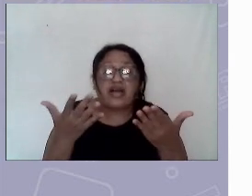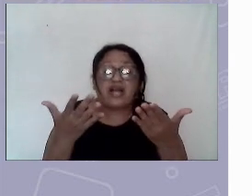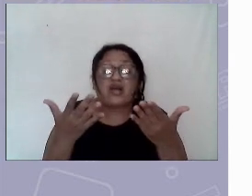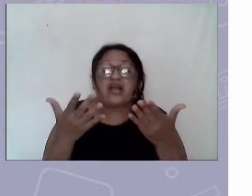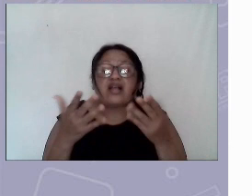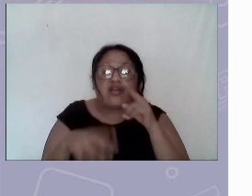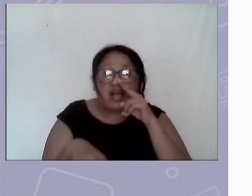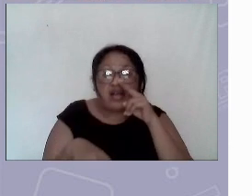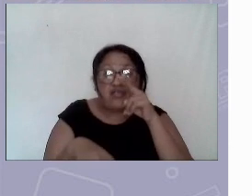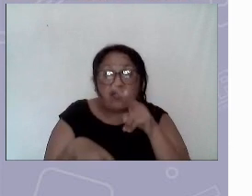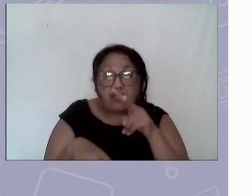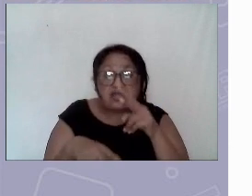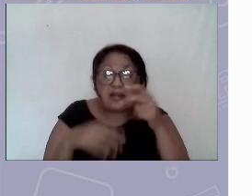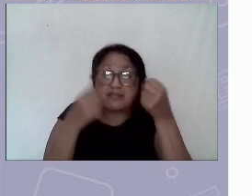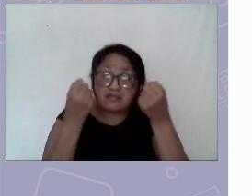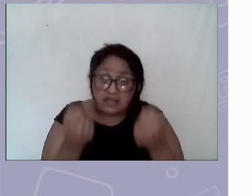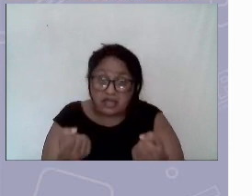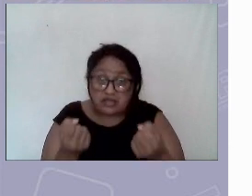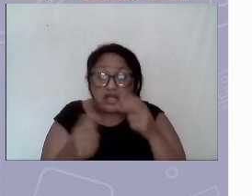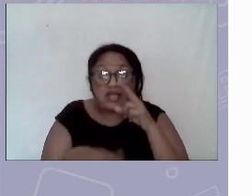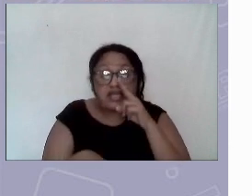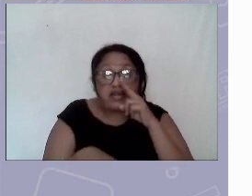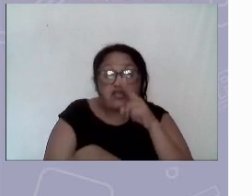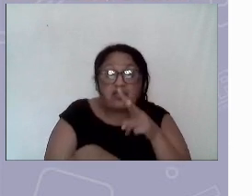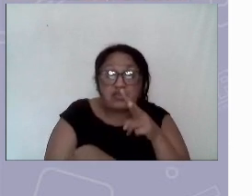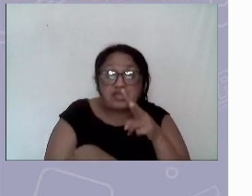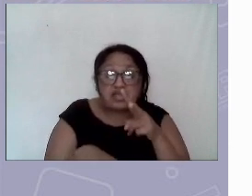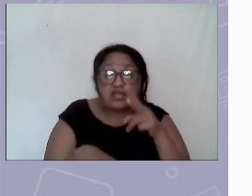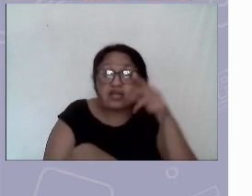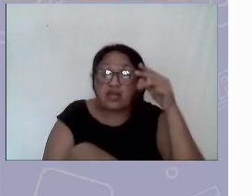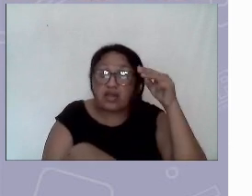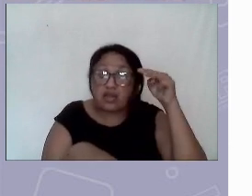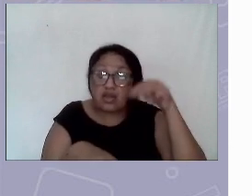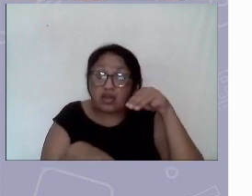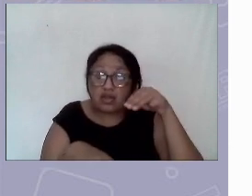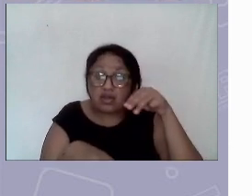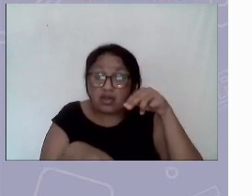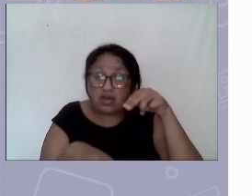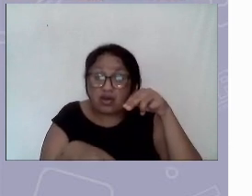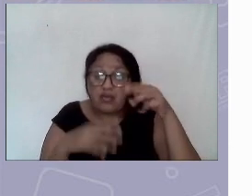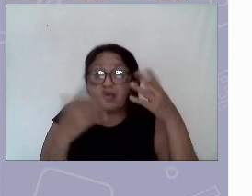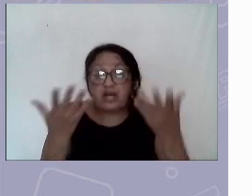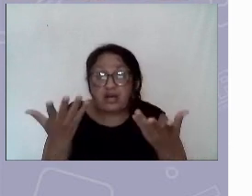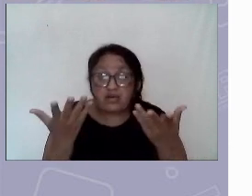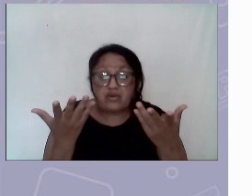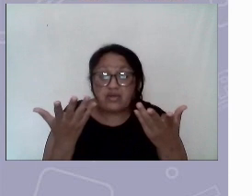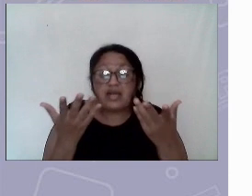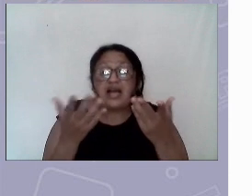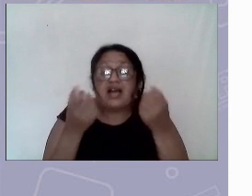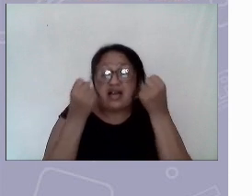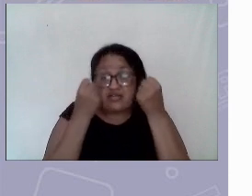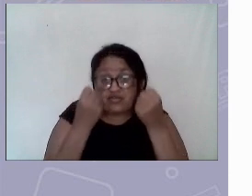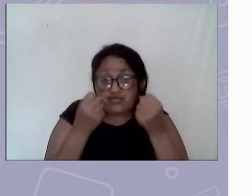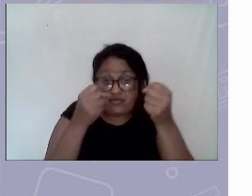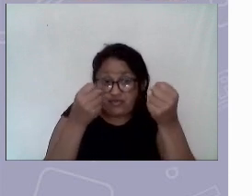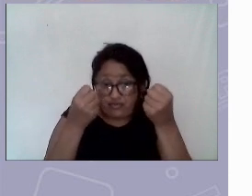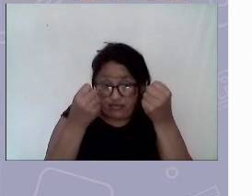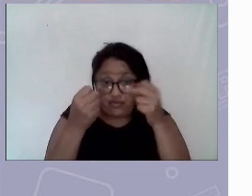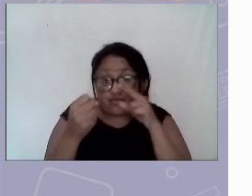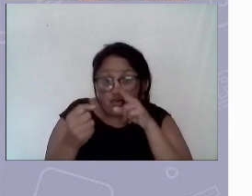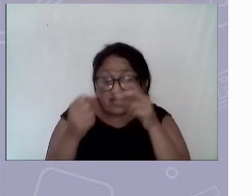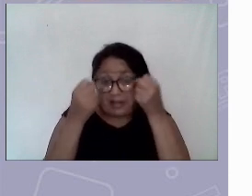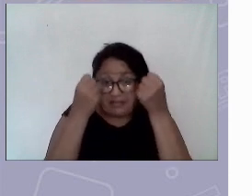caixa tem a força peso tem a força normal certo a força peso ela atua para baixo né